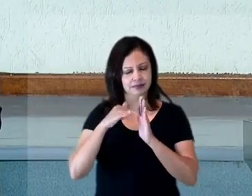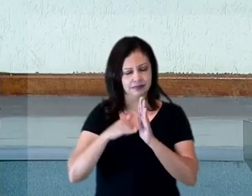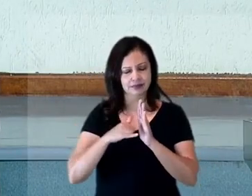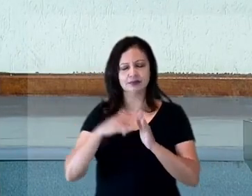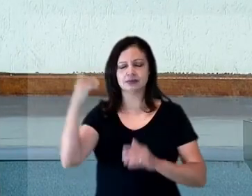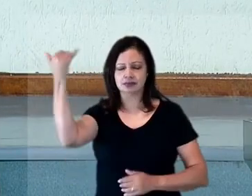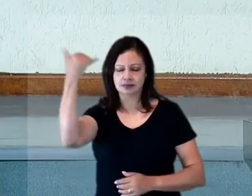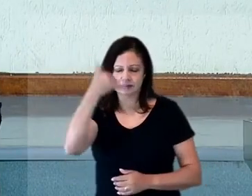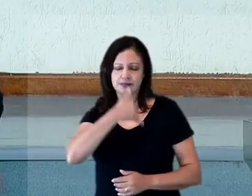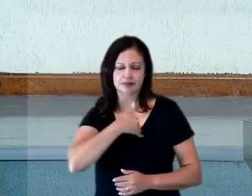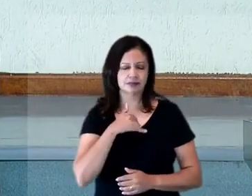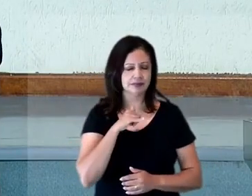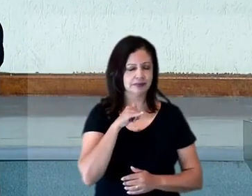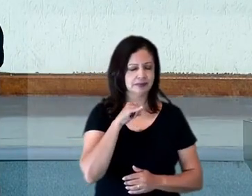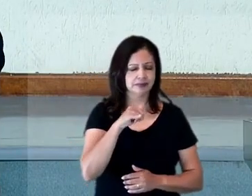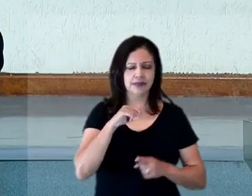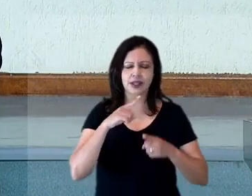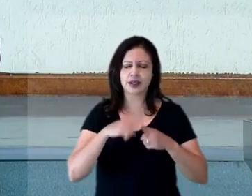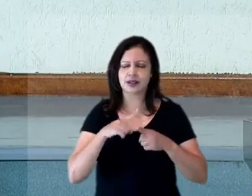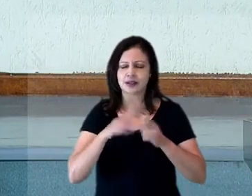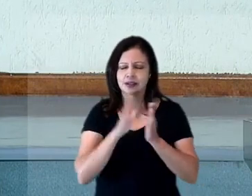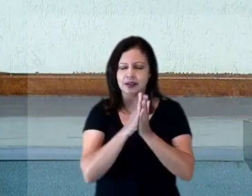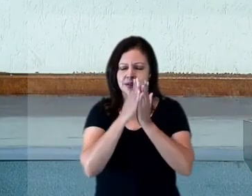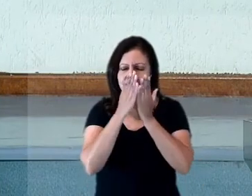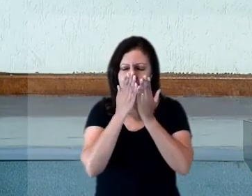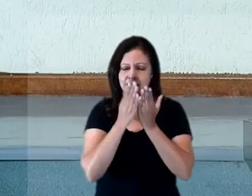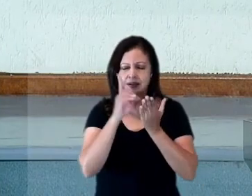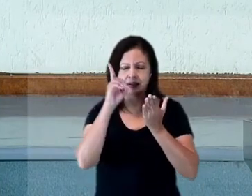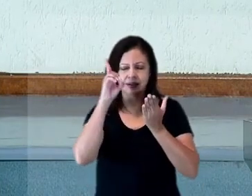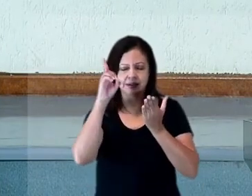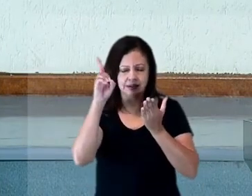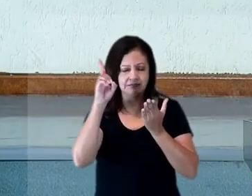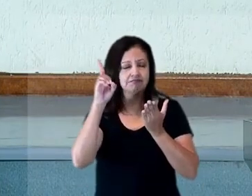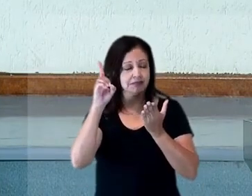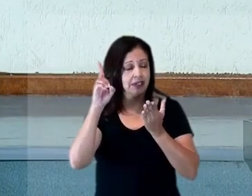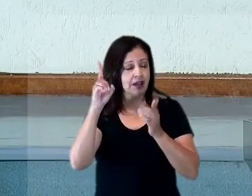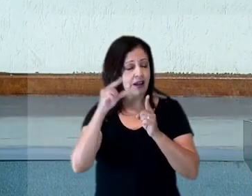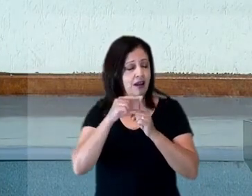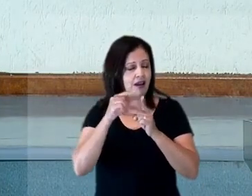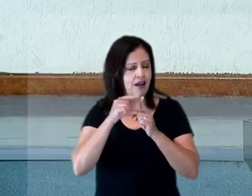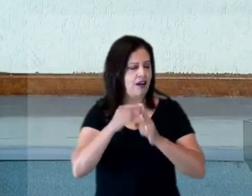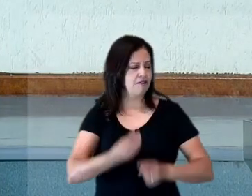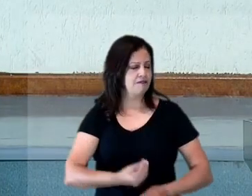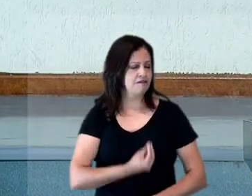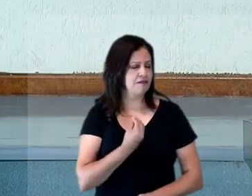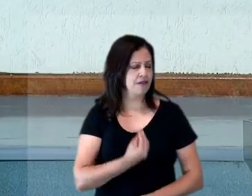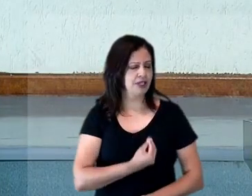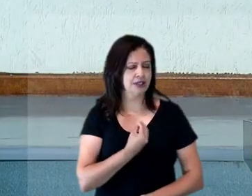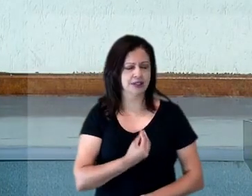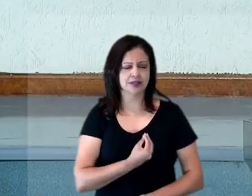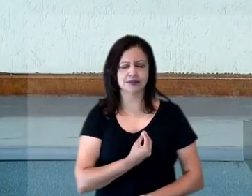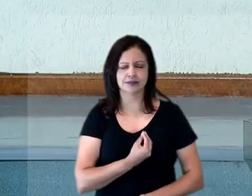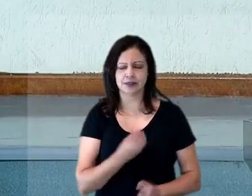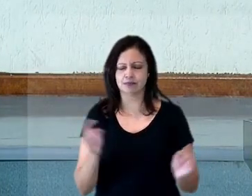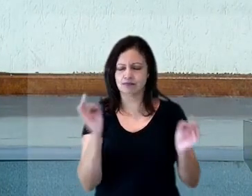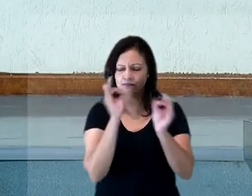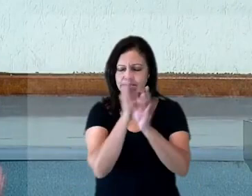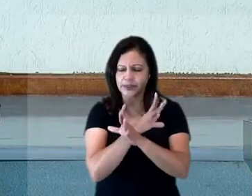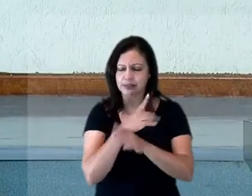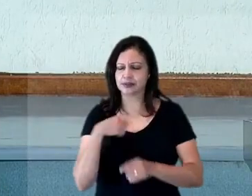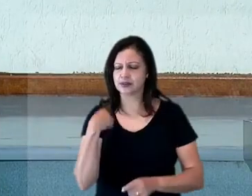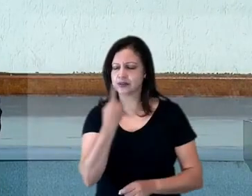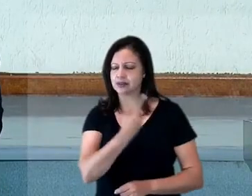ao nosso coração, ó Deus, porque a Tua Palavra é viva e eficaz. E cada um de nós necessitamos da Tua Palavra, da